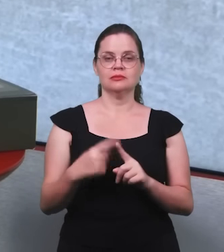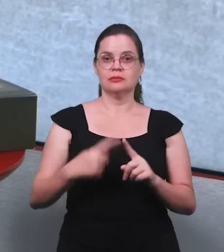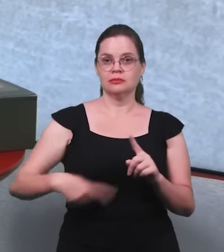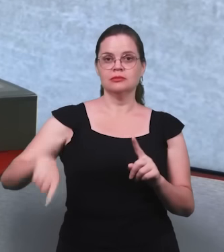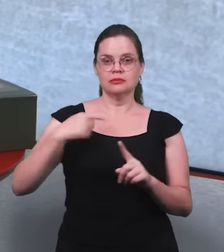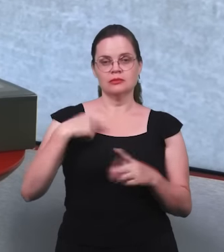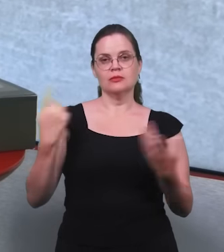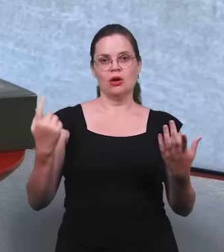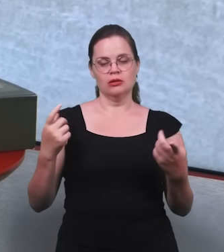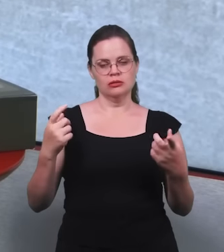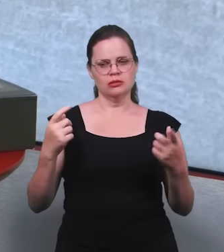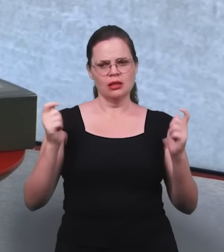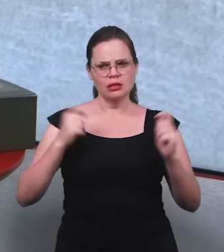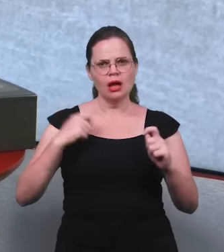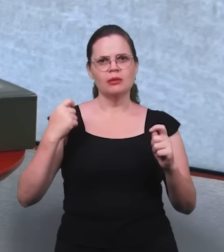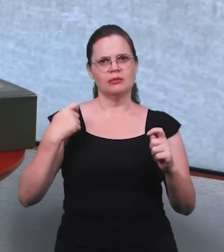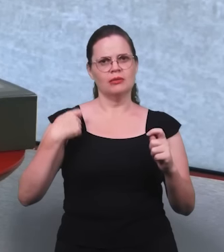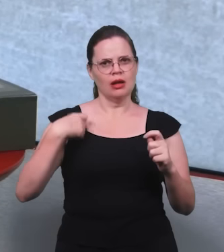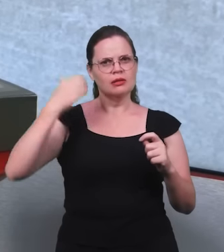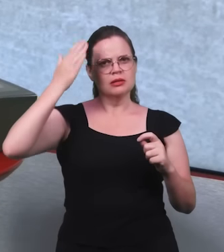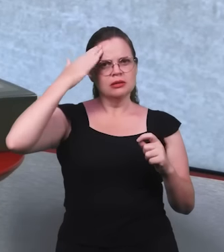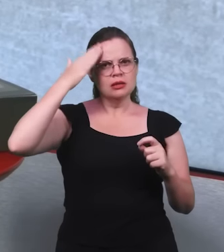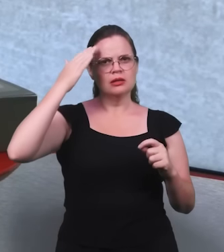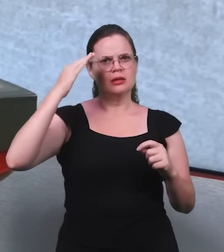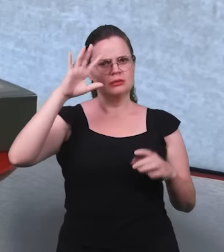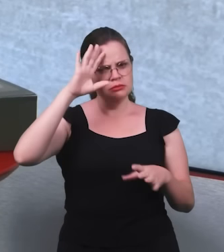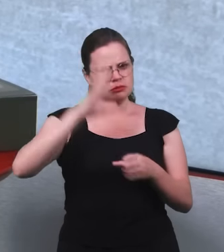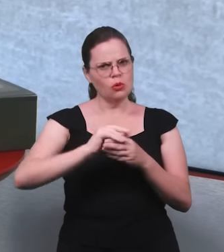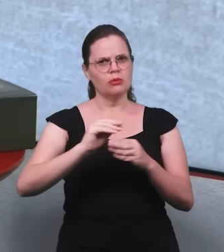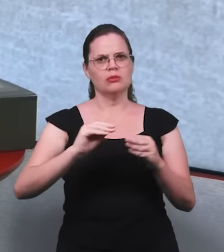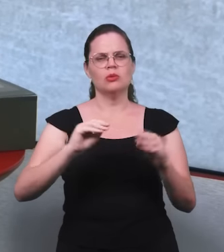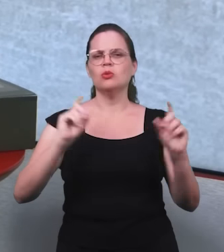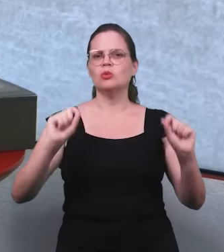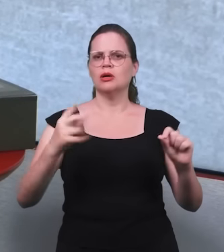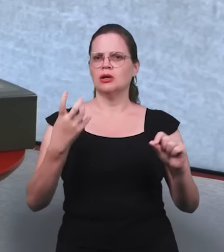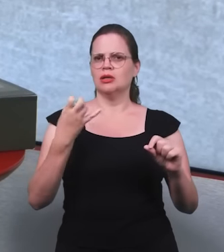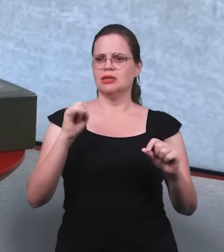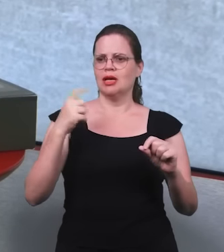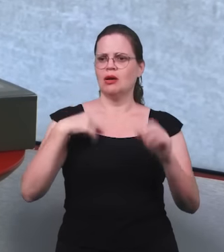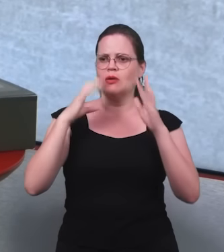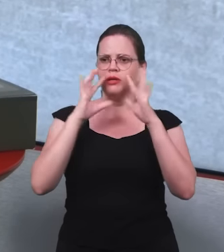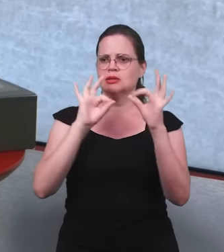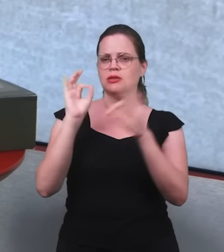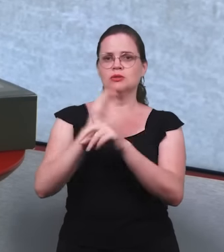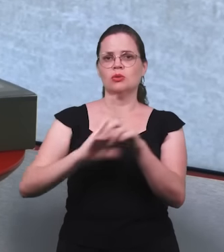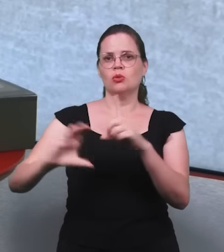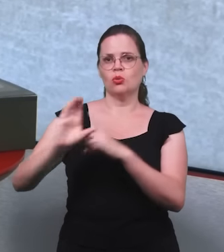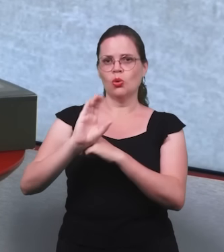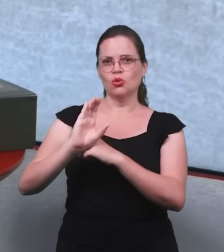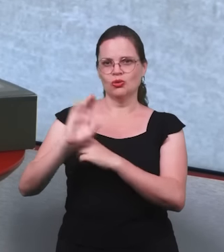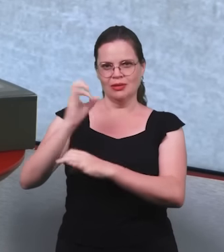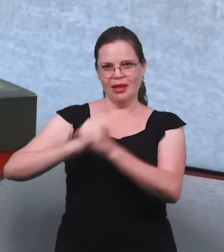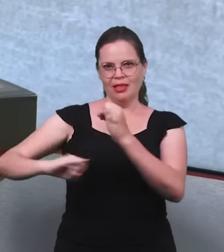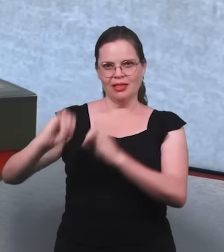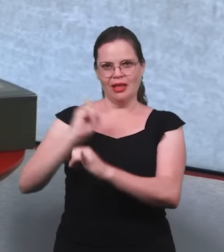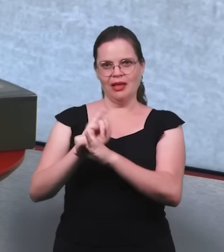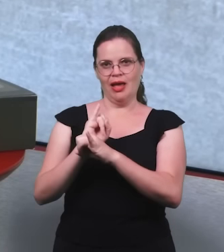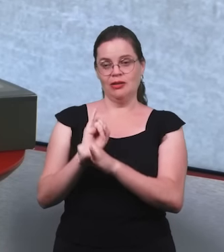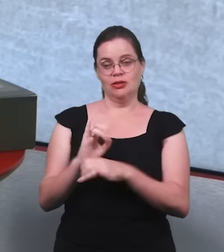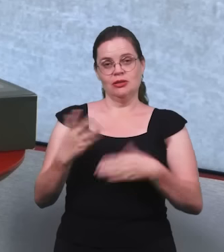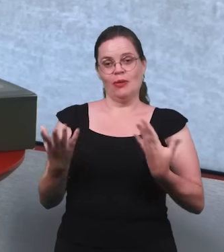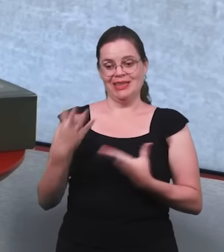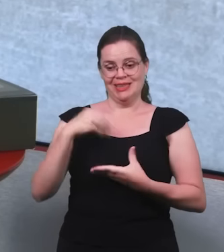de convir que quando nós estamos assistindo a um culto online, é natural que nós podemos ter algumas